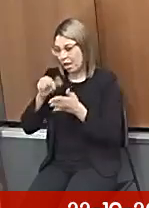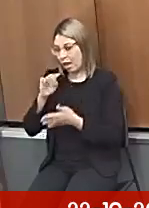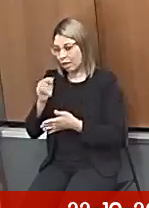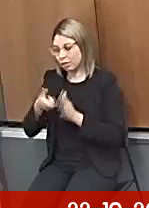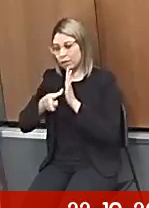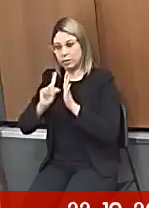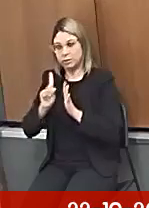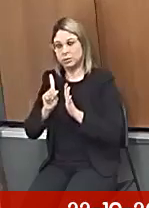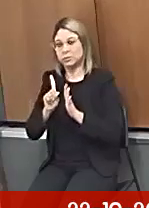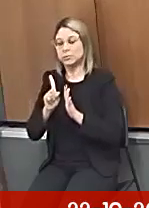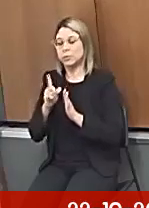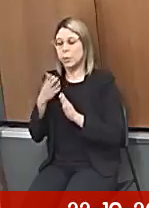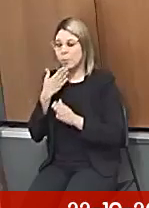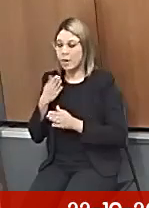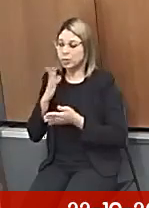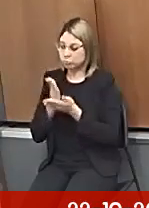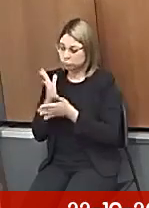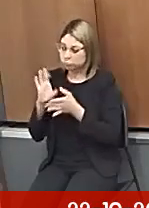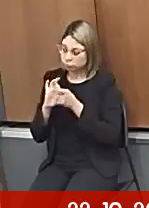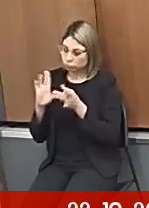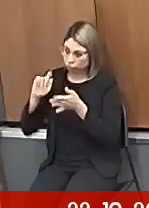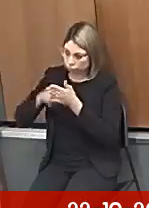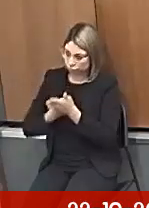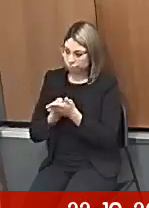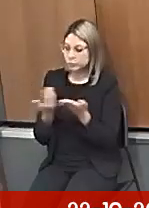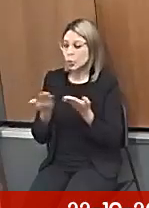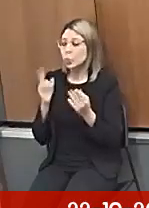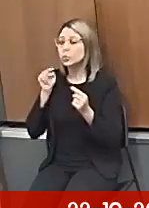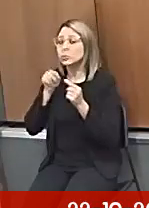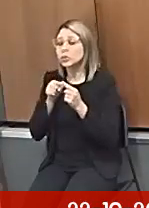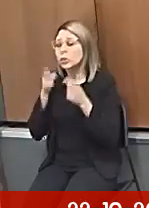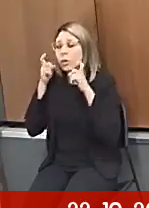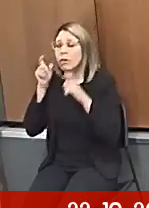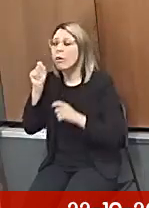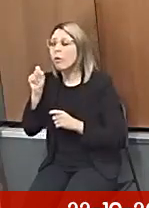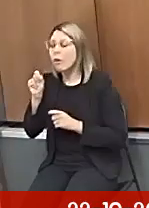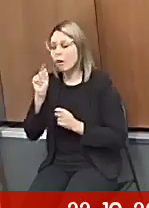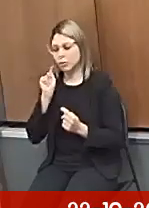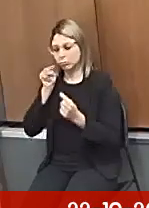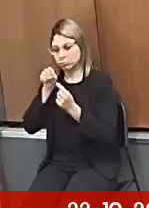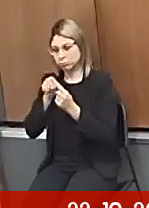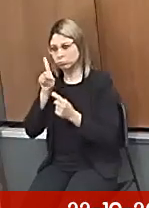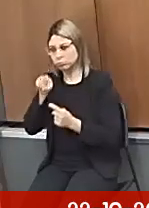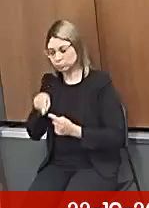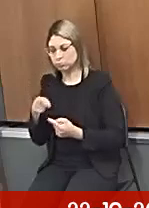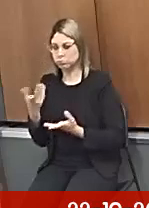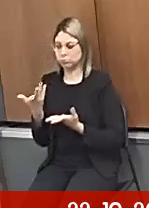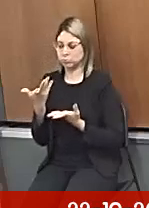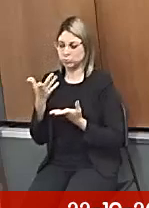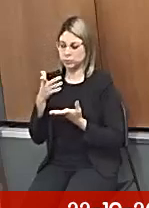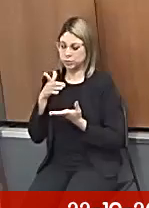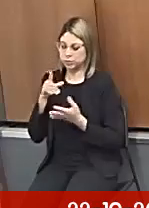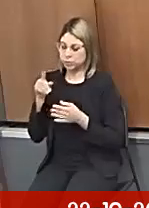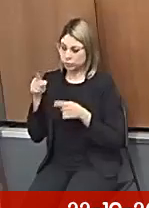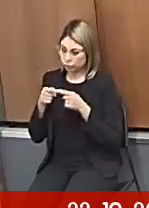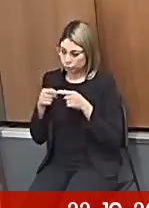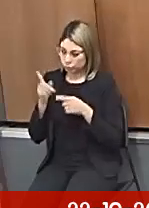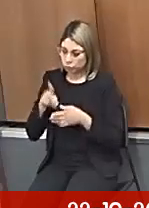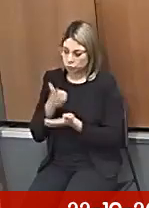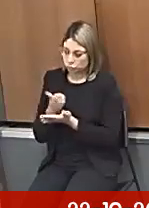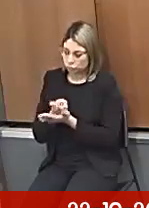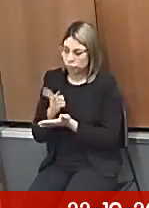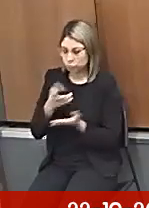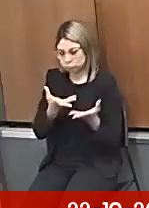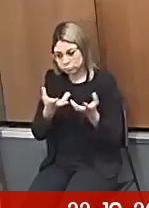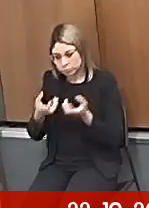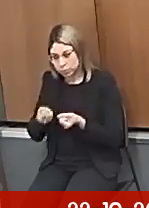e solicito a sua subscrição. Finalidade desta reunião: essa reunião se destina a apreciar a matéria constante na pauta do dia, a